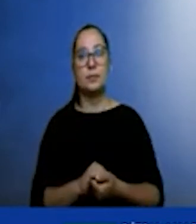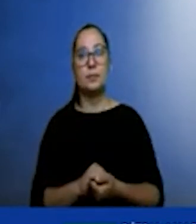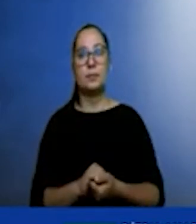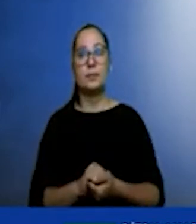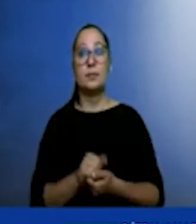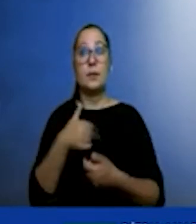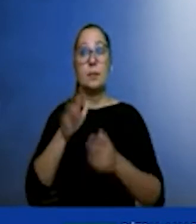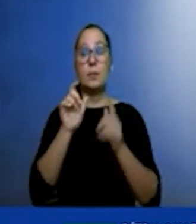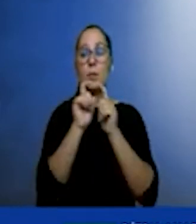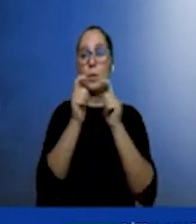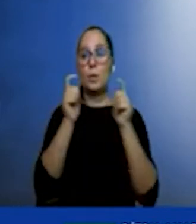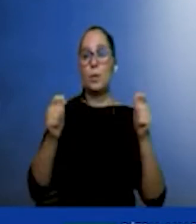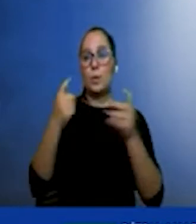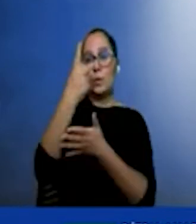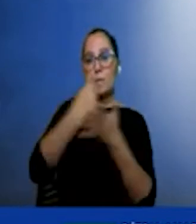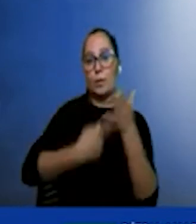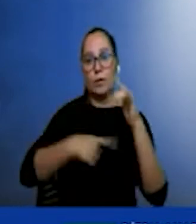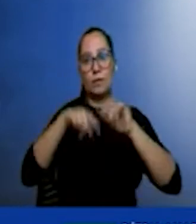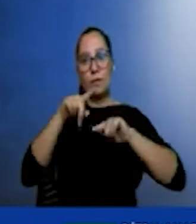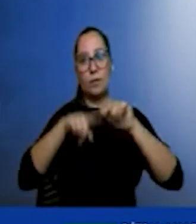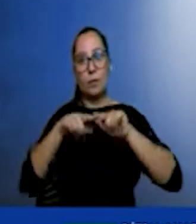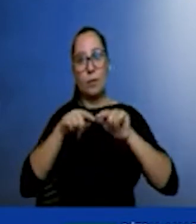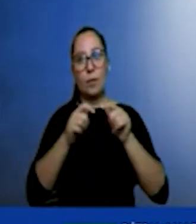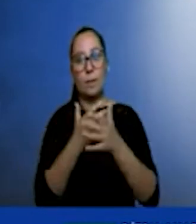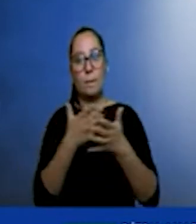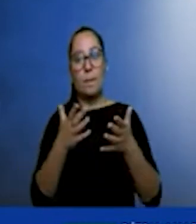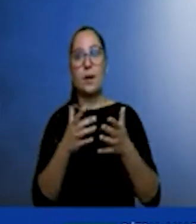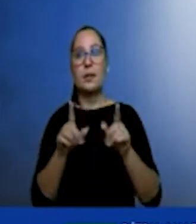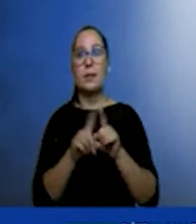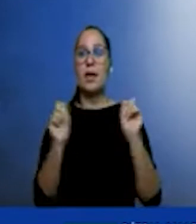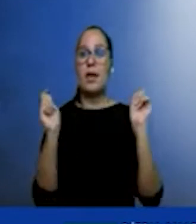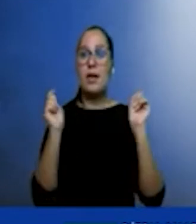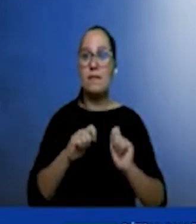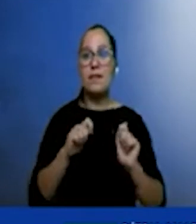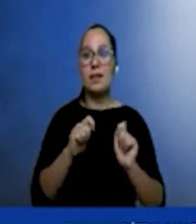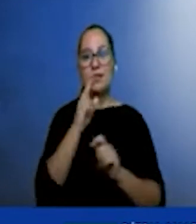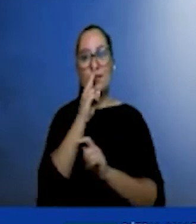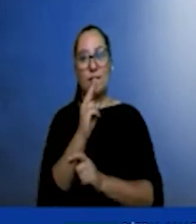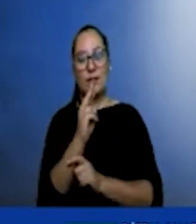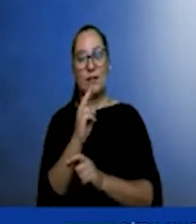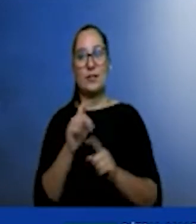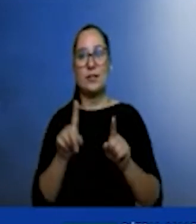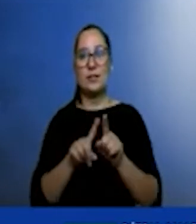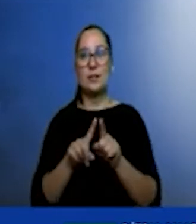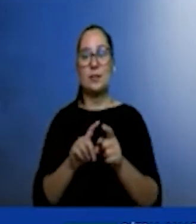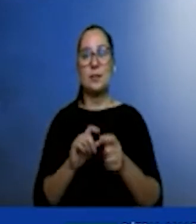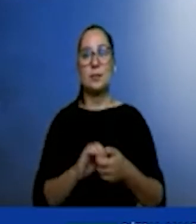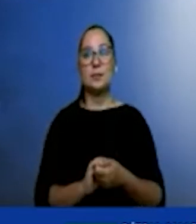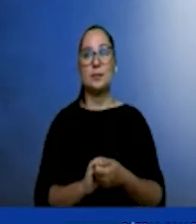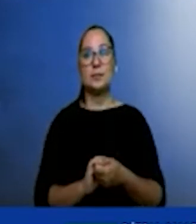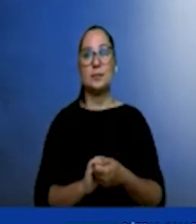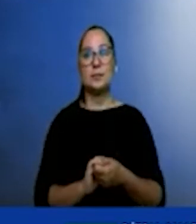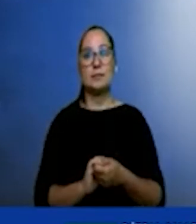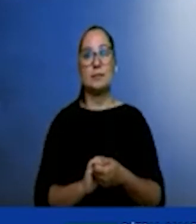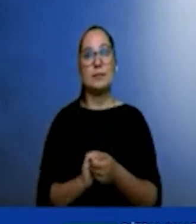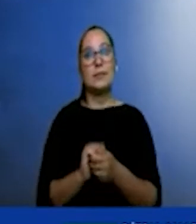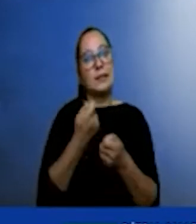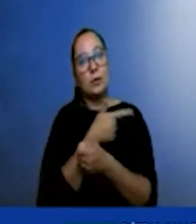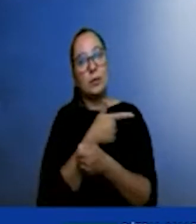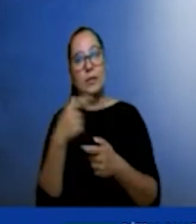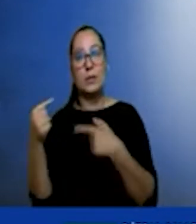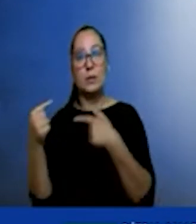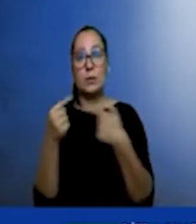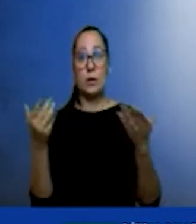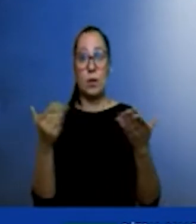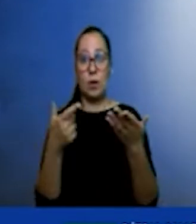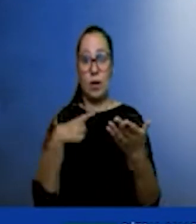esse portfólio de produtos, mais a gente aumenta essa eficiência. E escapa de uma discussão grande que está acontecendo na Europa, que